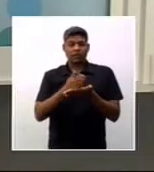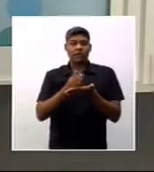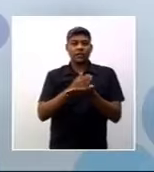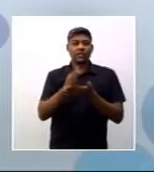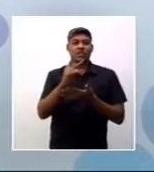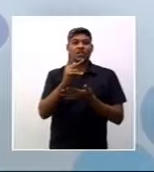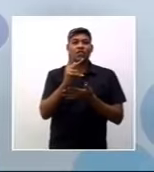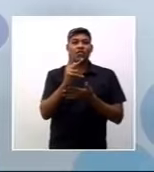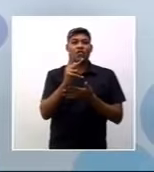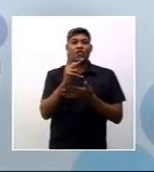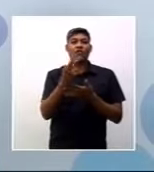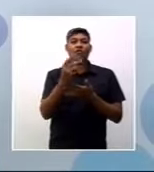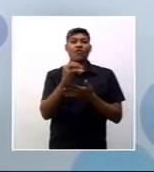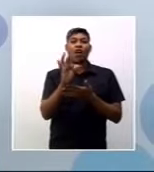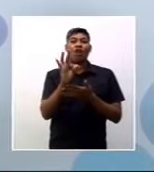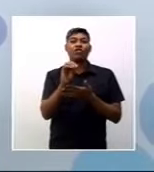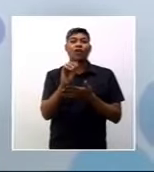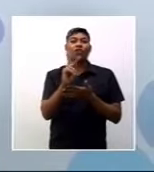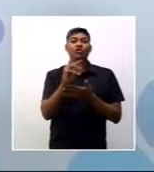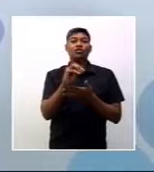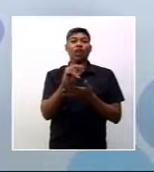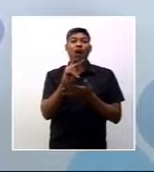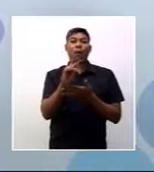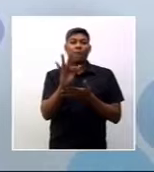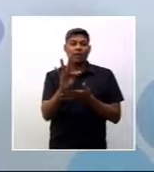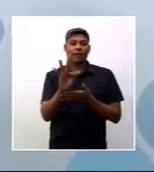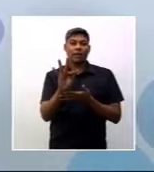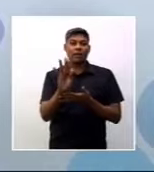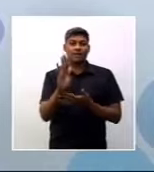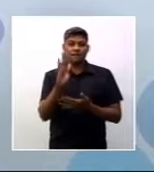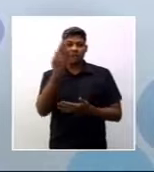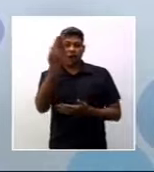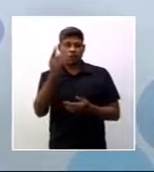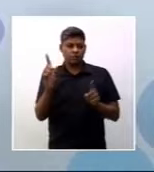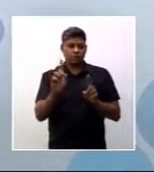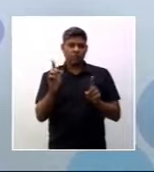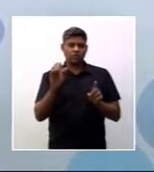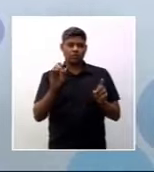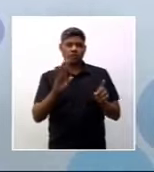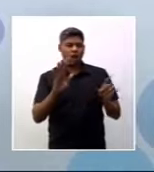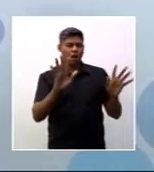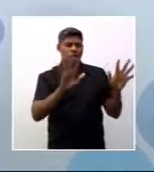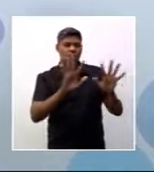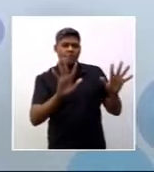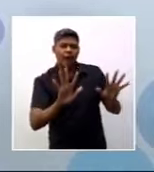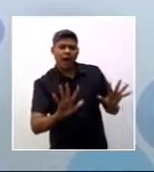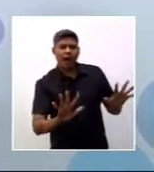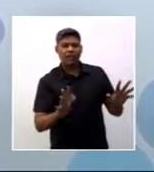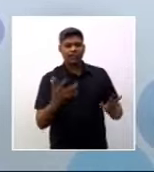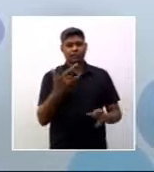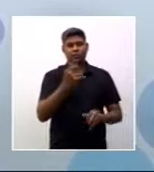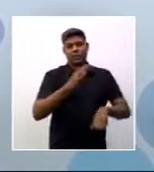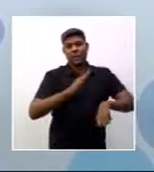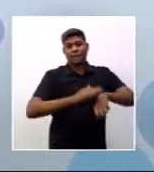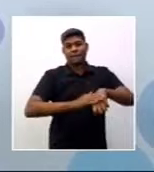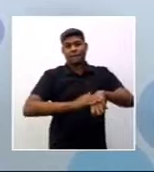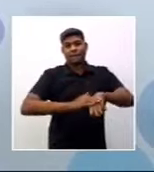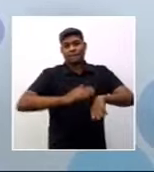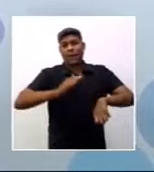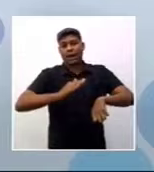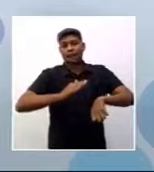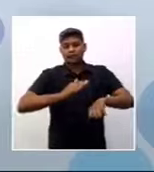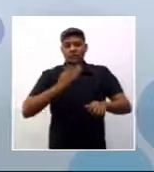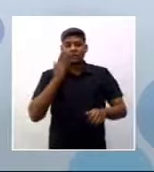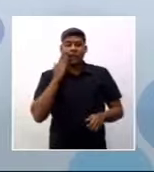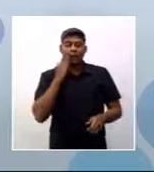photoshop ele não tem intenção de ser totalmente falso ele tem intenção de deixar uma imagem mais bonita mas atrativa e